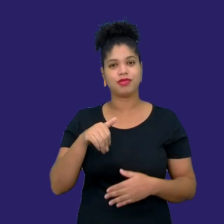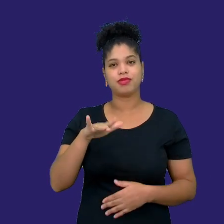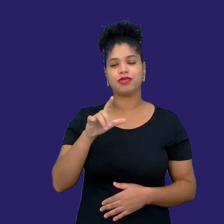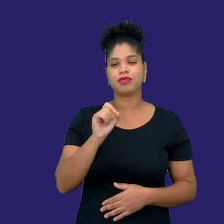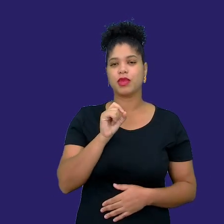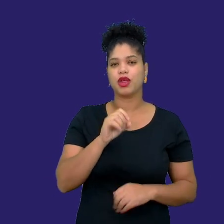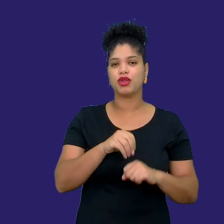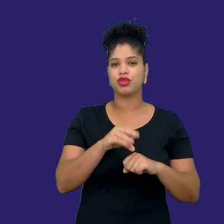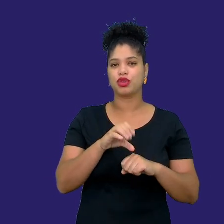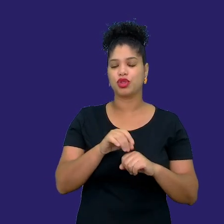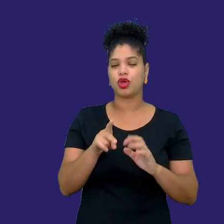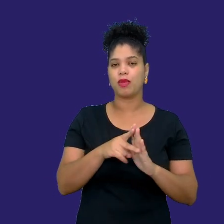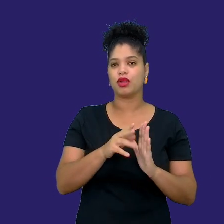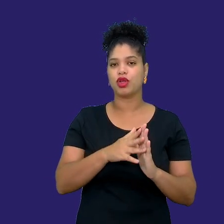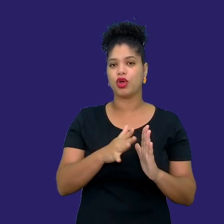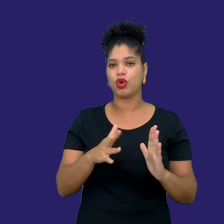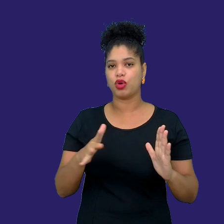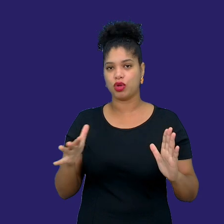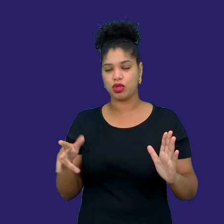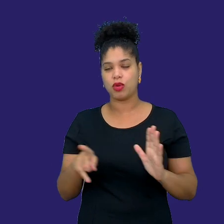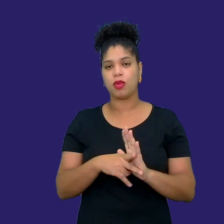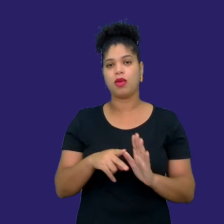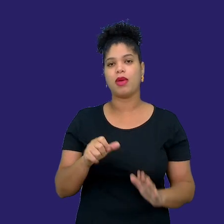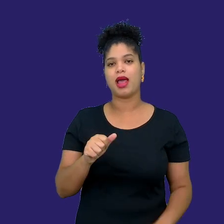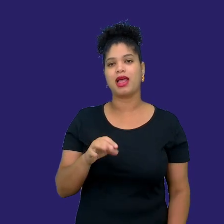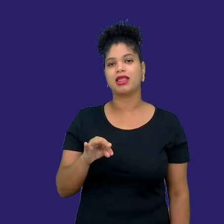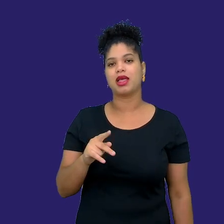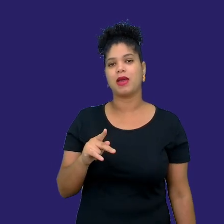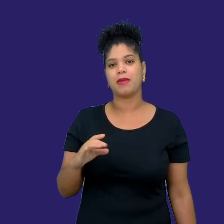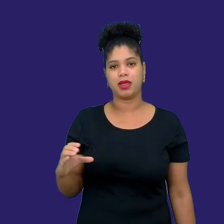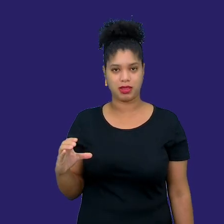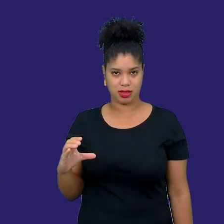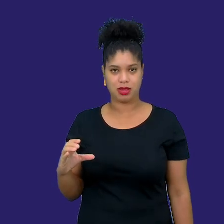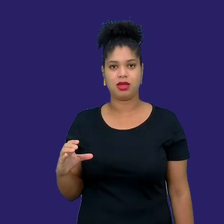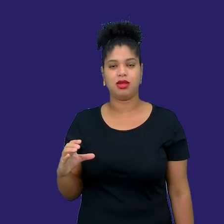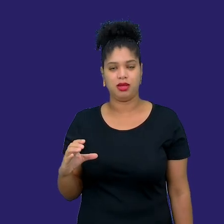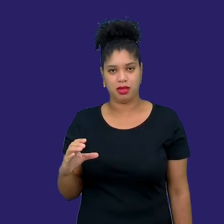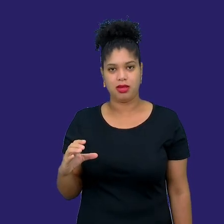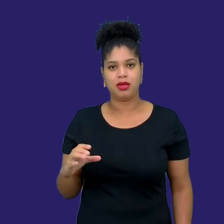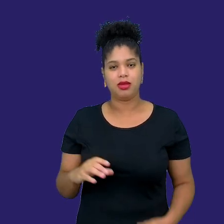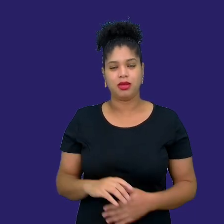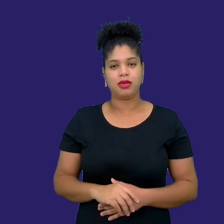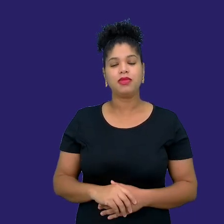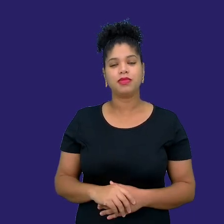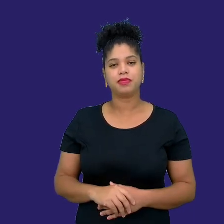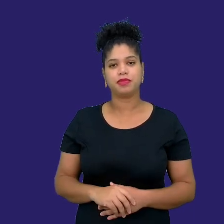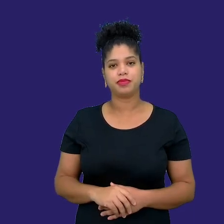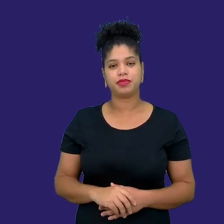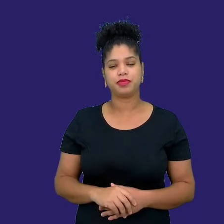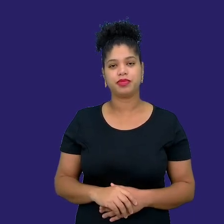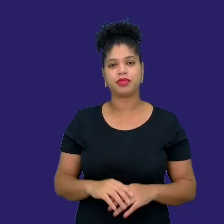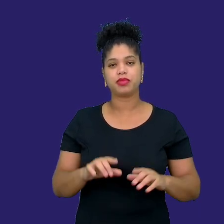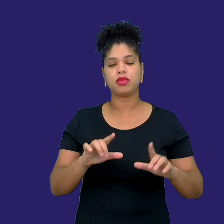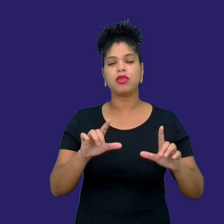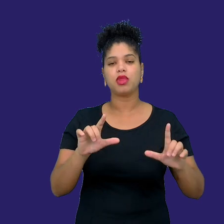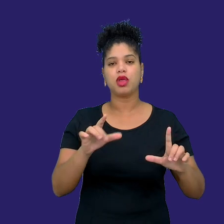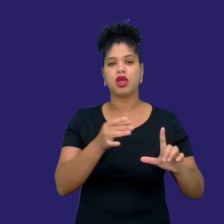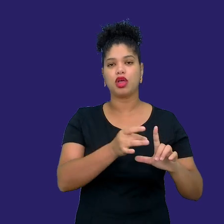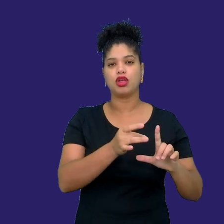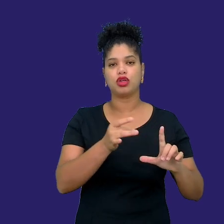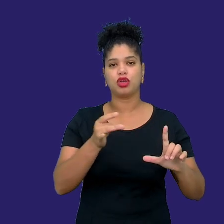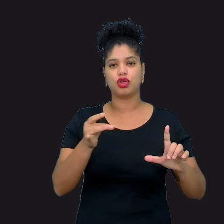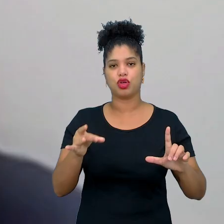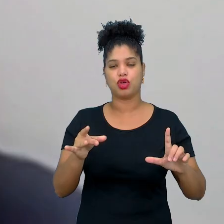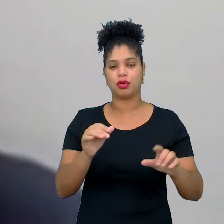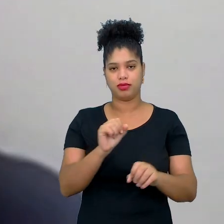essa sugestão de roteiro para o ATPC, né? Eu vou até compartilhar aqui um minutinho, né,